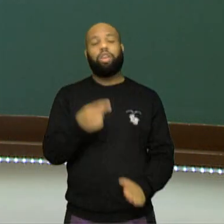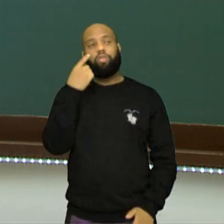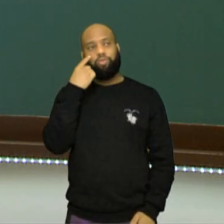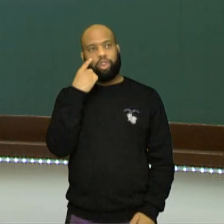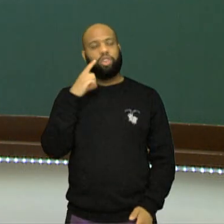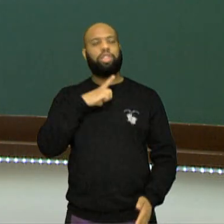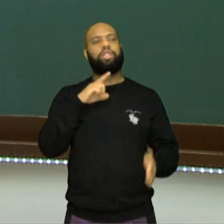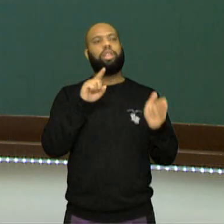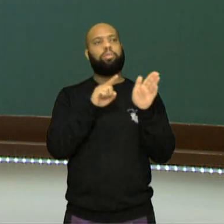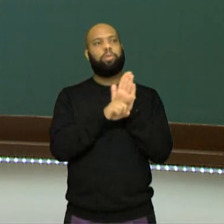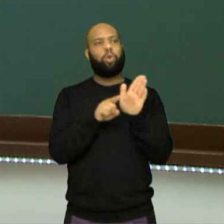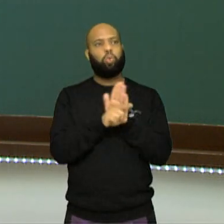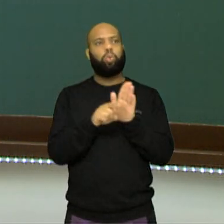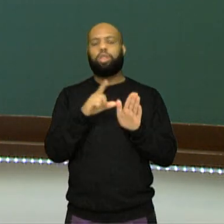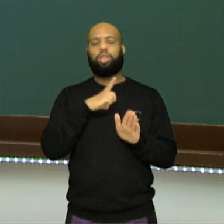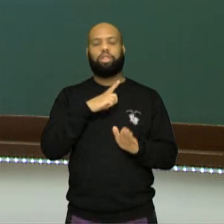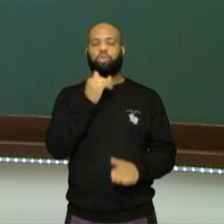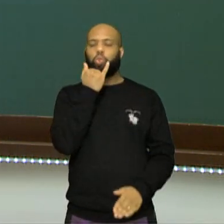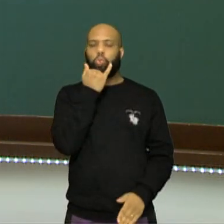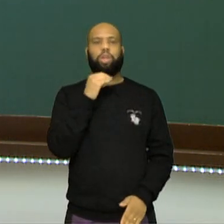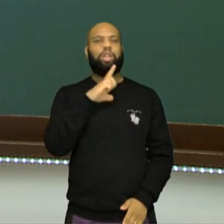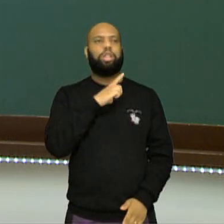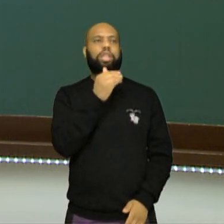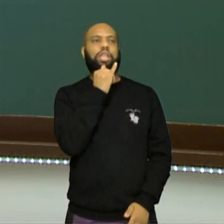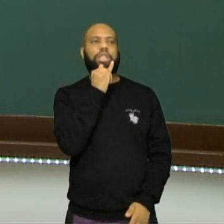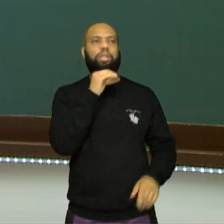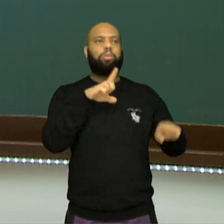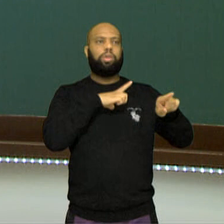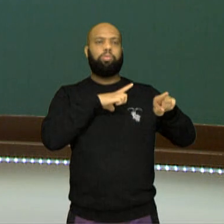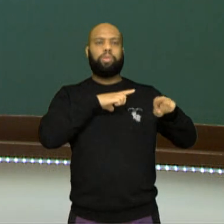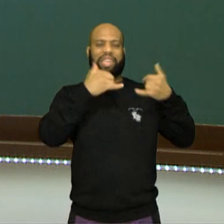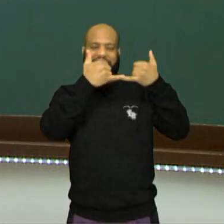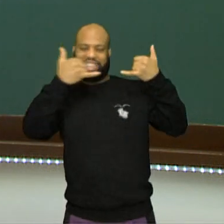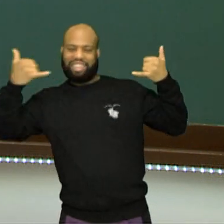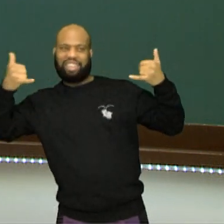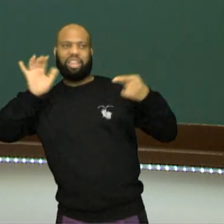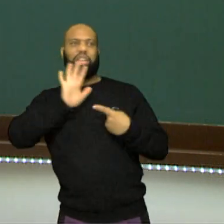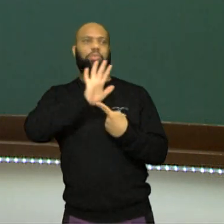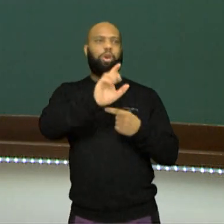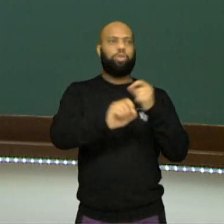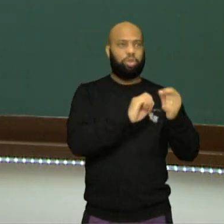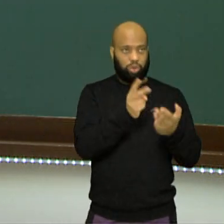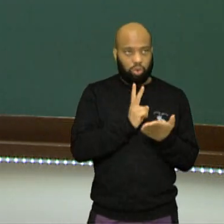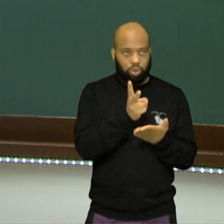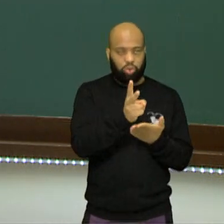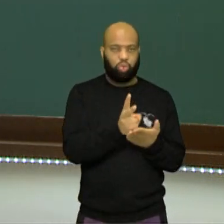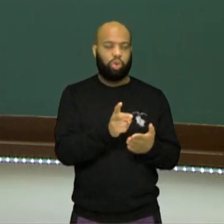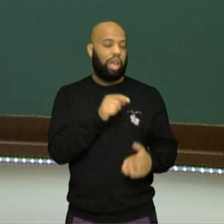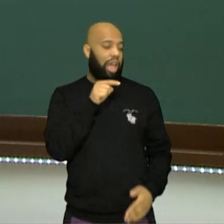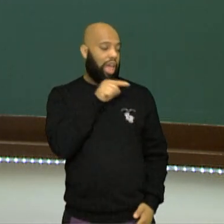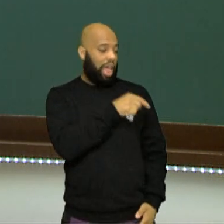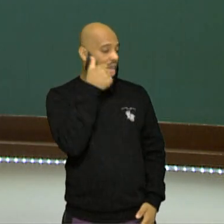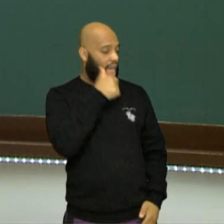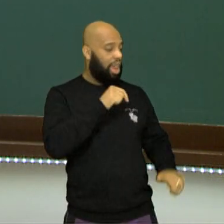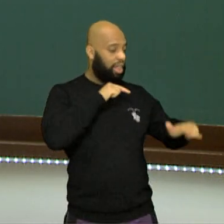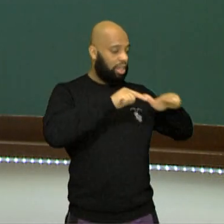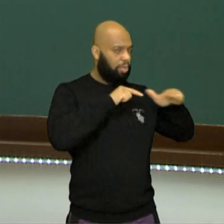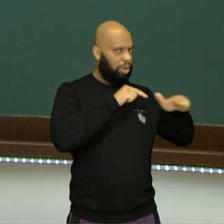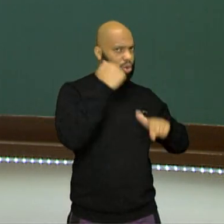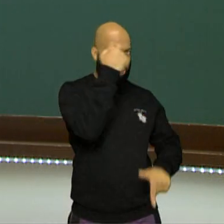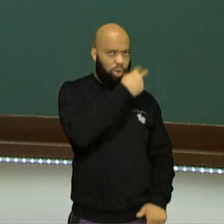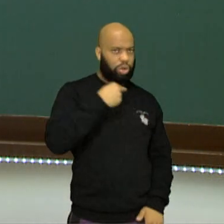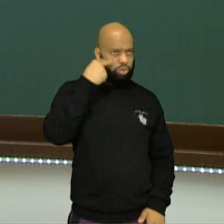gente tem os exemplos com a linha do tempo indicando, tá vendo? She has been working for 2 hours. Ela tem trabalhado por 2 horas. Começou há 2